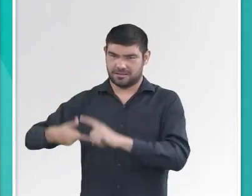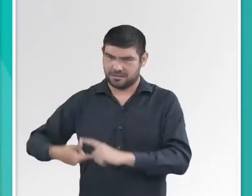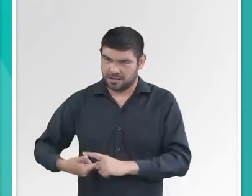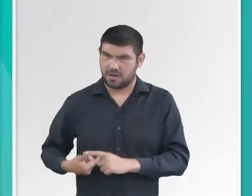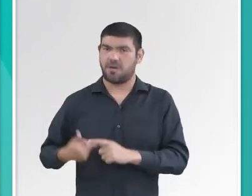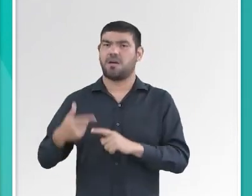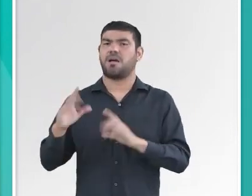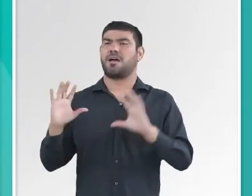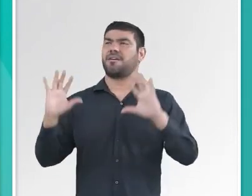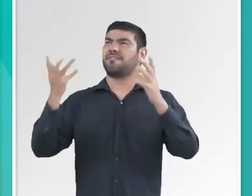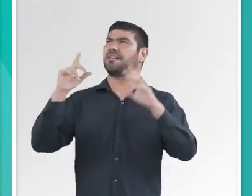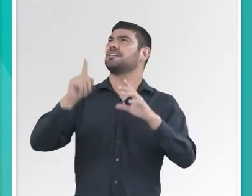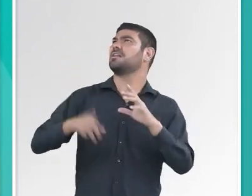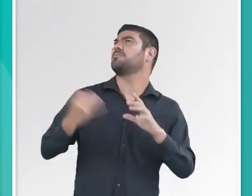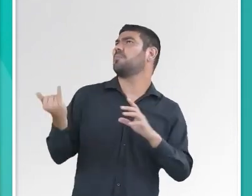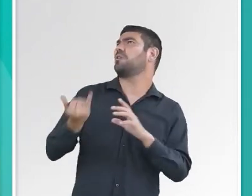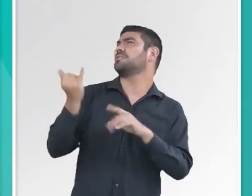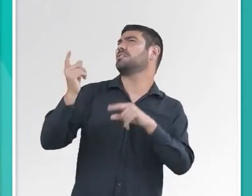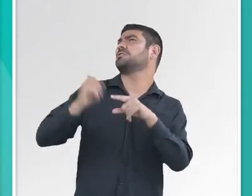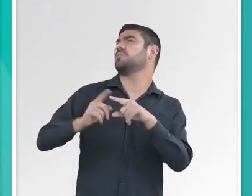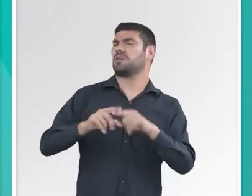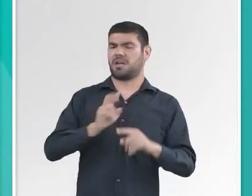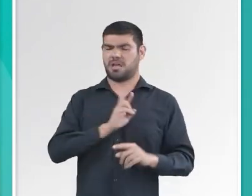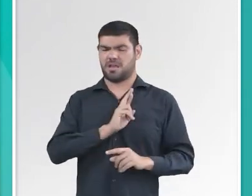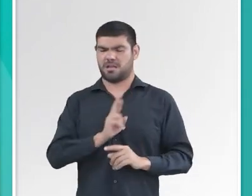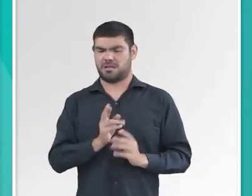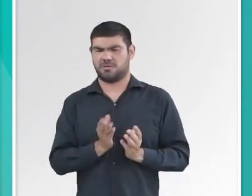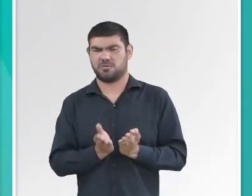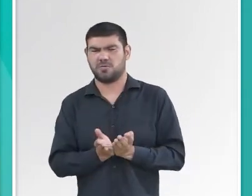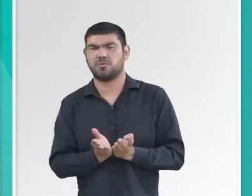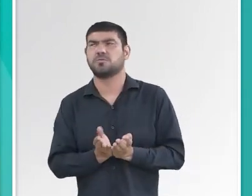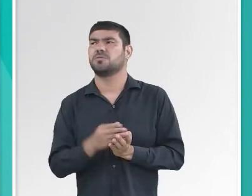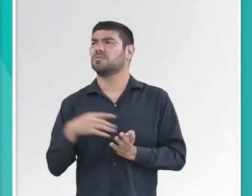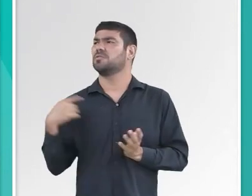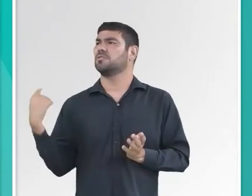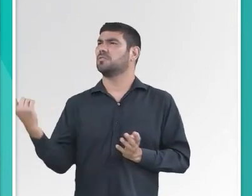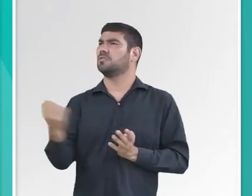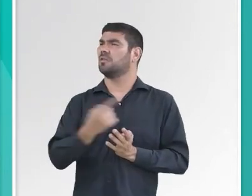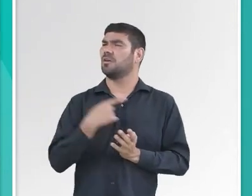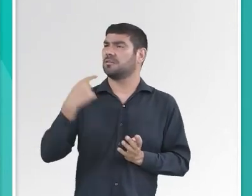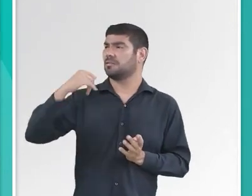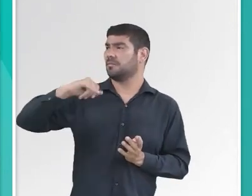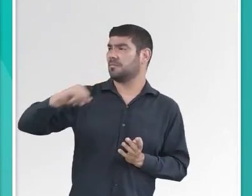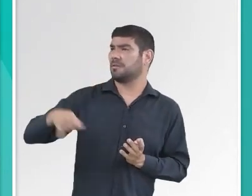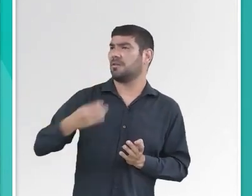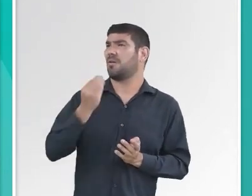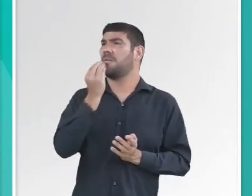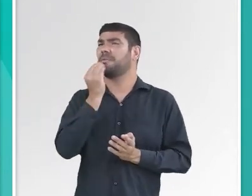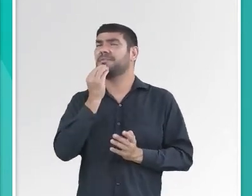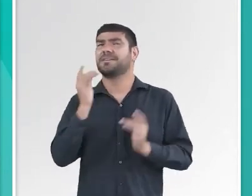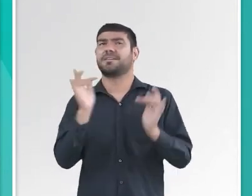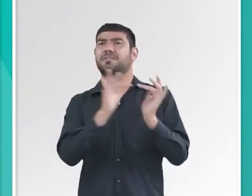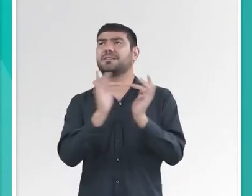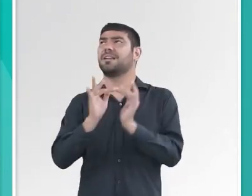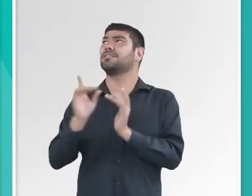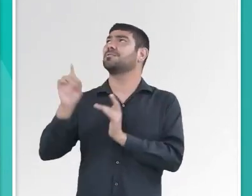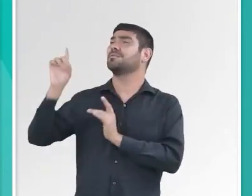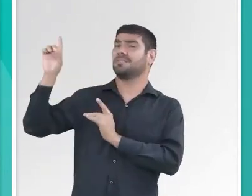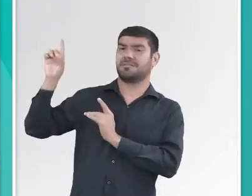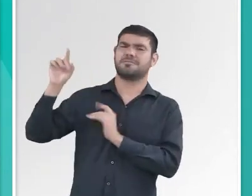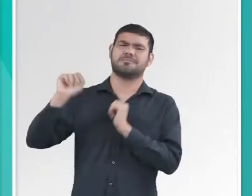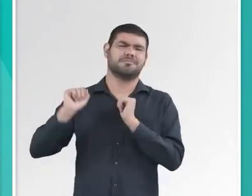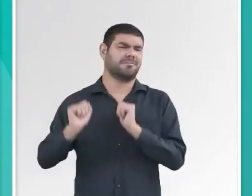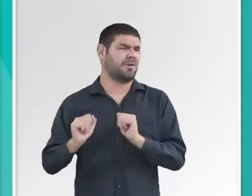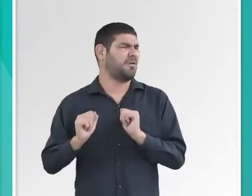festa é importante porque é um momento religioso que nos coloca em contato com Deus. E assim você